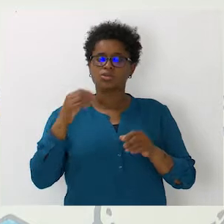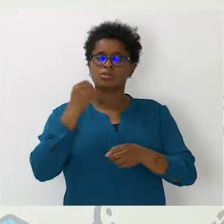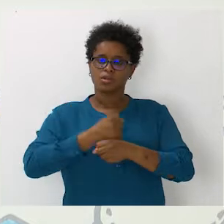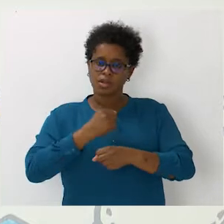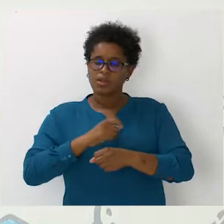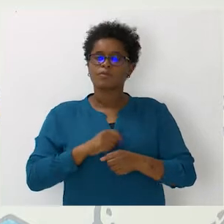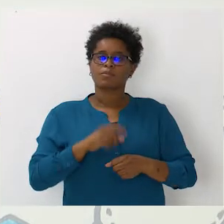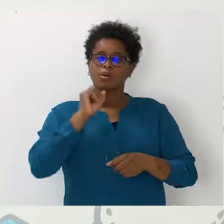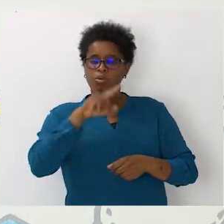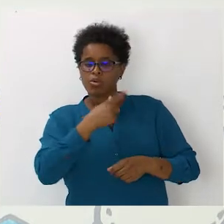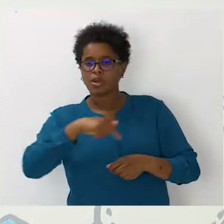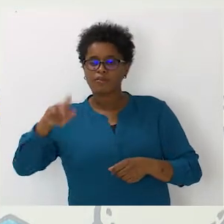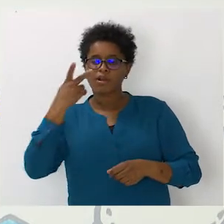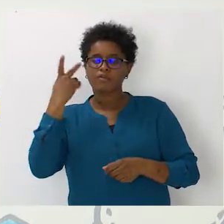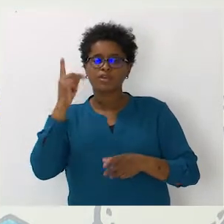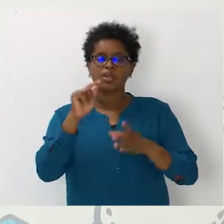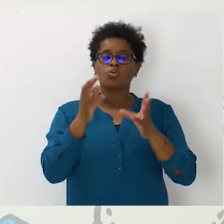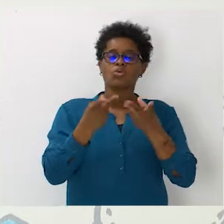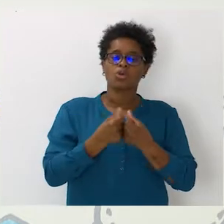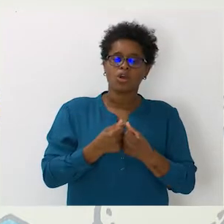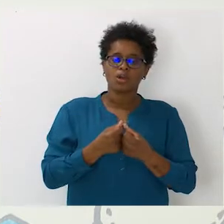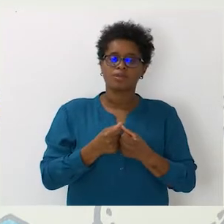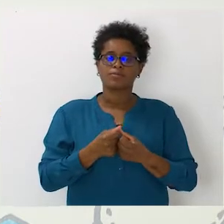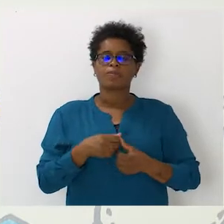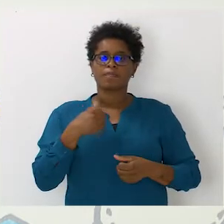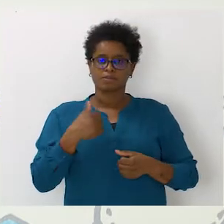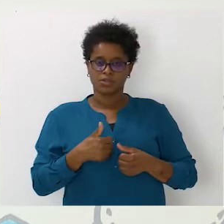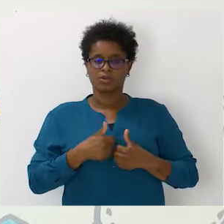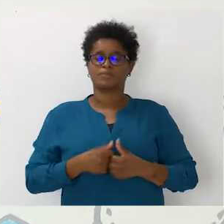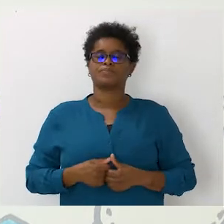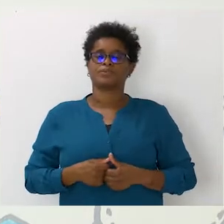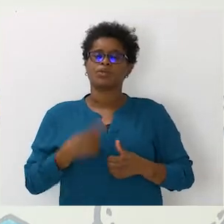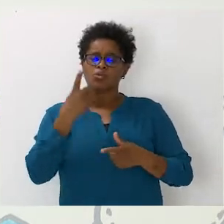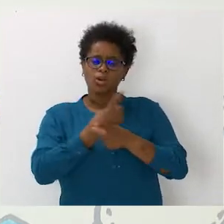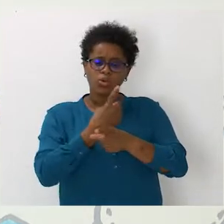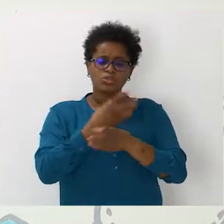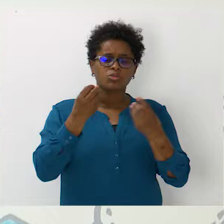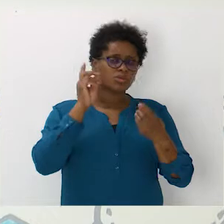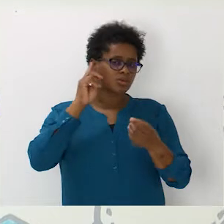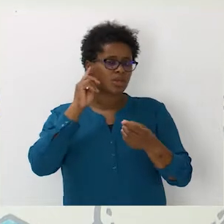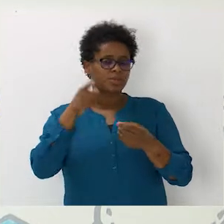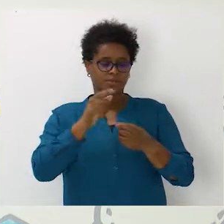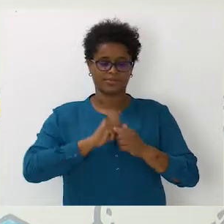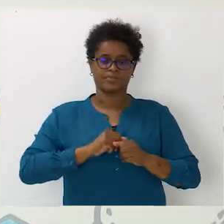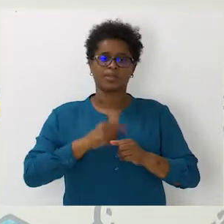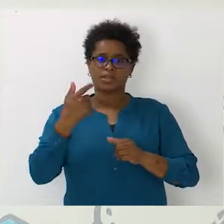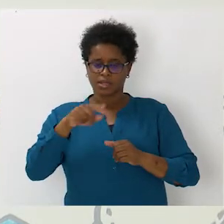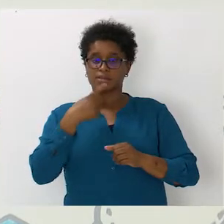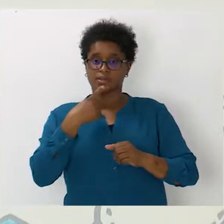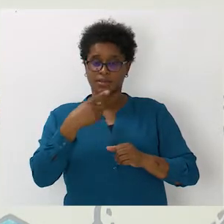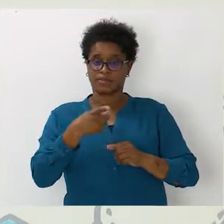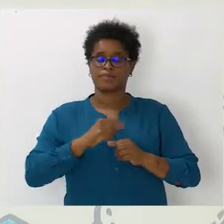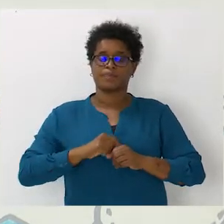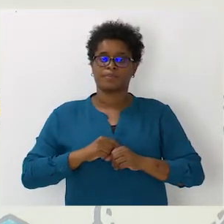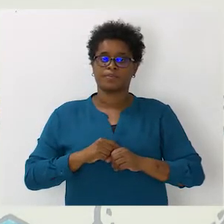para poderem levar a sua vida econômica avante. Portanto, uma coisa muito importante ali, que tem que